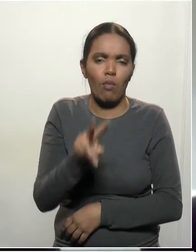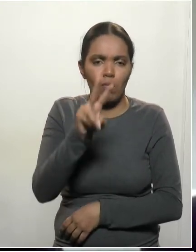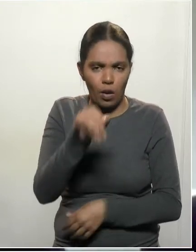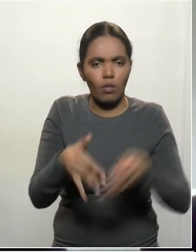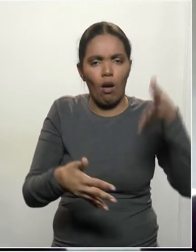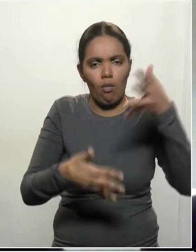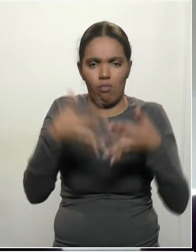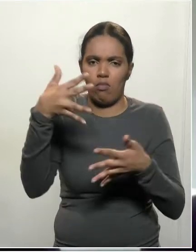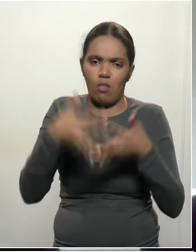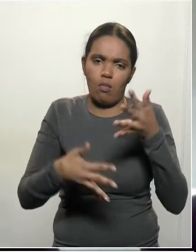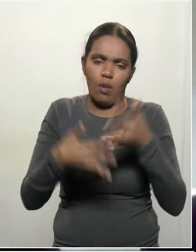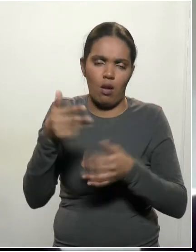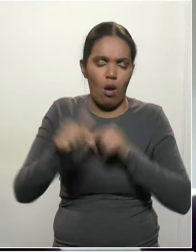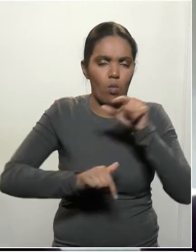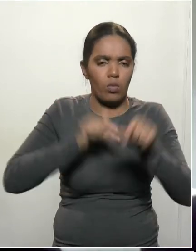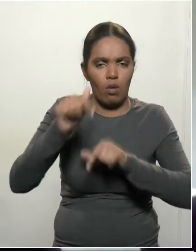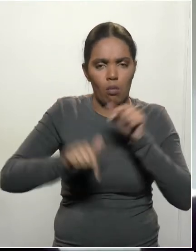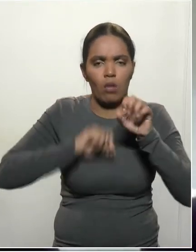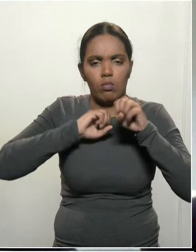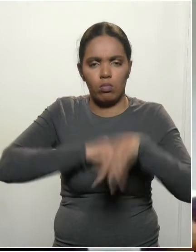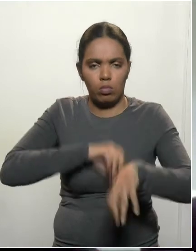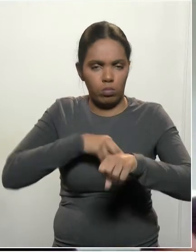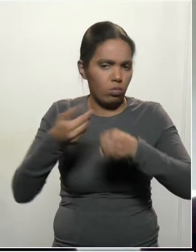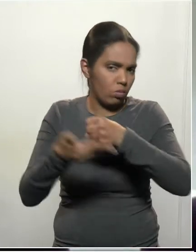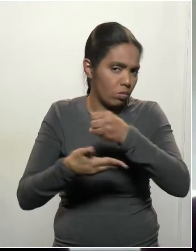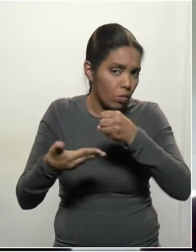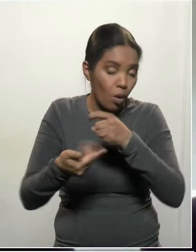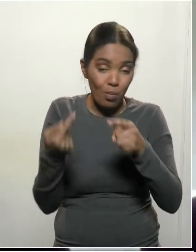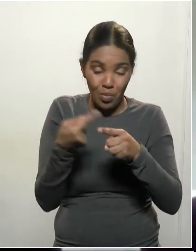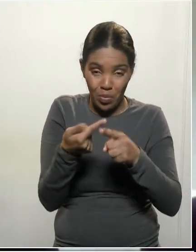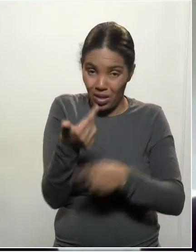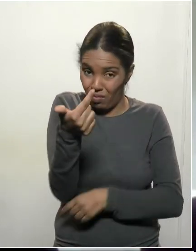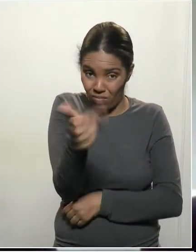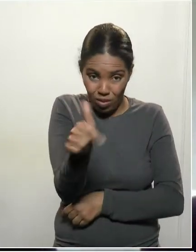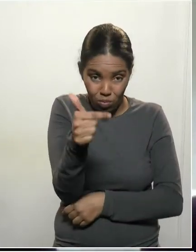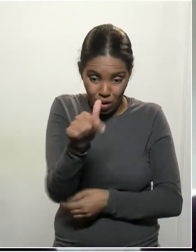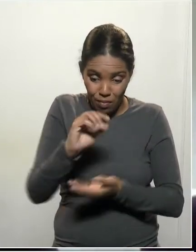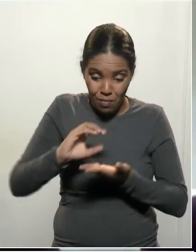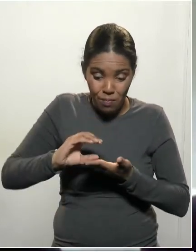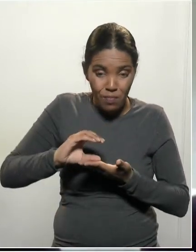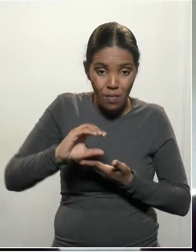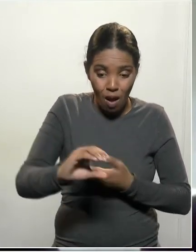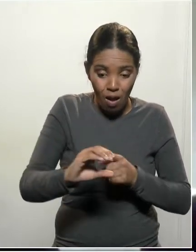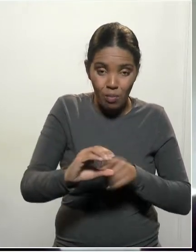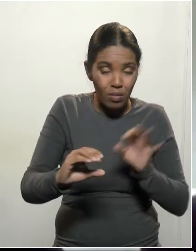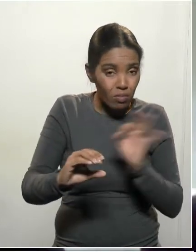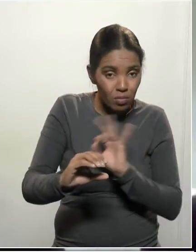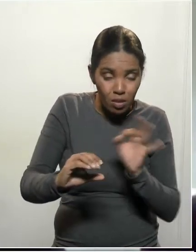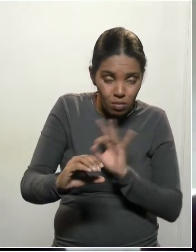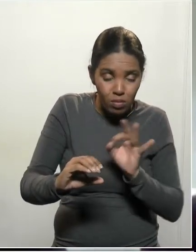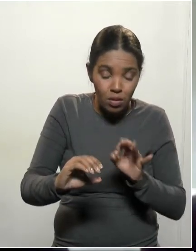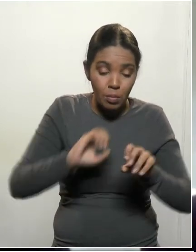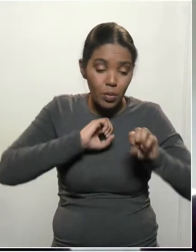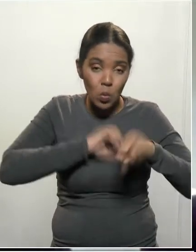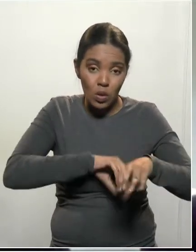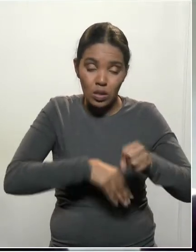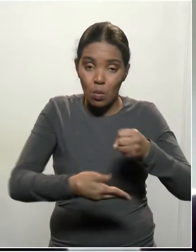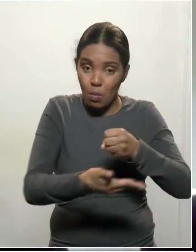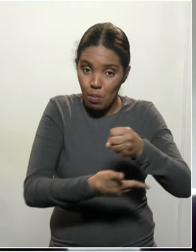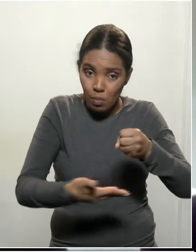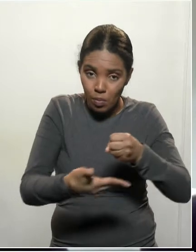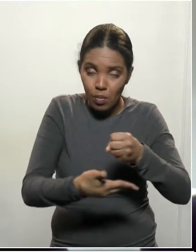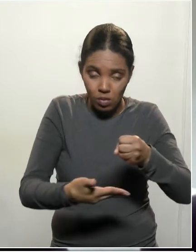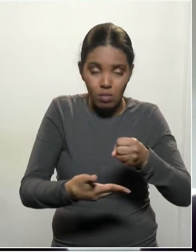o funcionamento da educação básica, porque sem esse recurso, para a educação básica na maioria